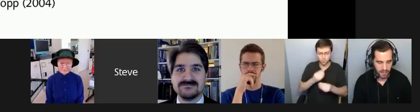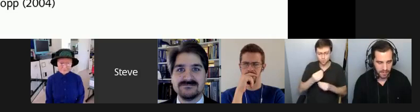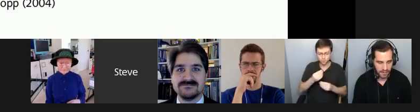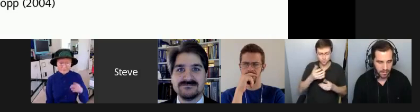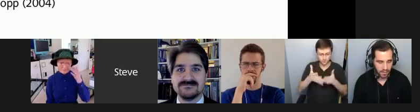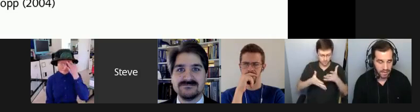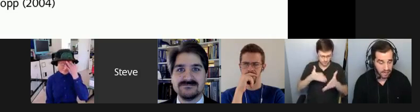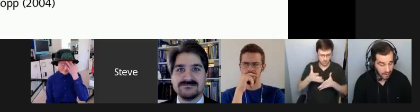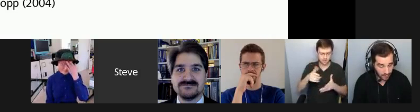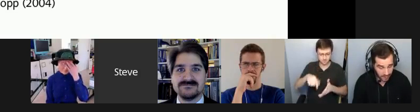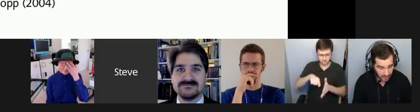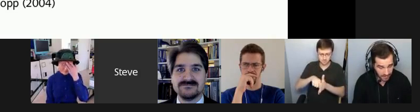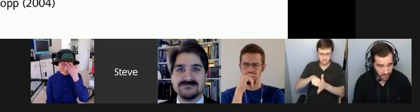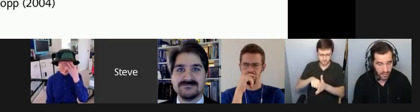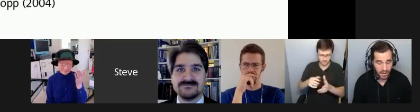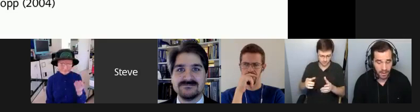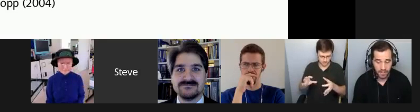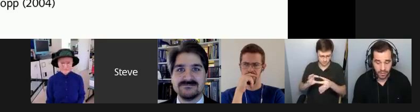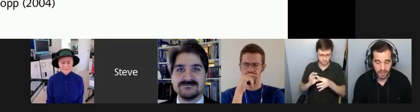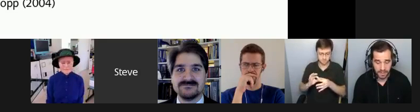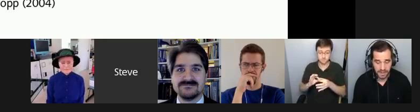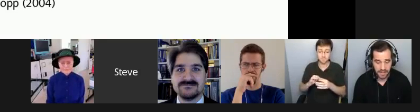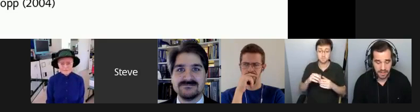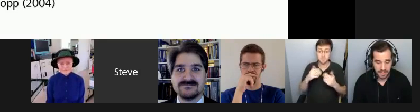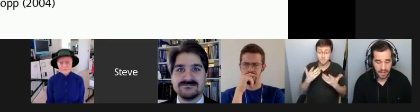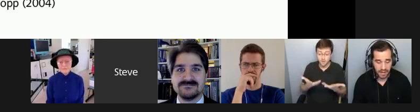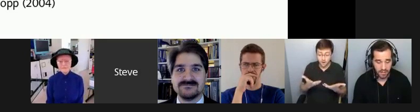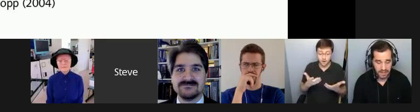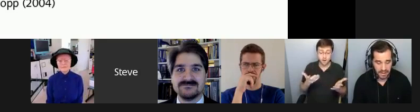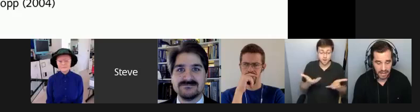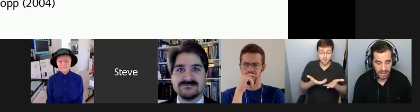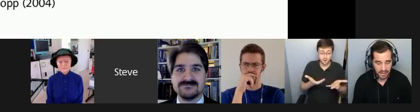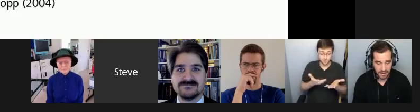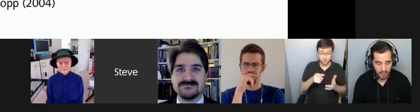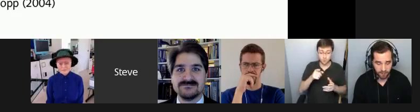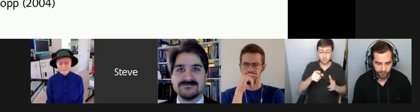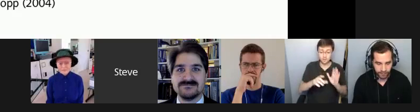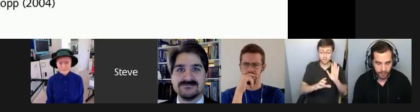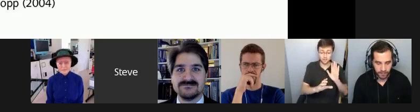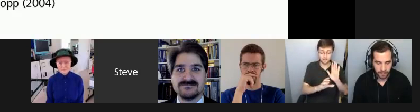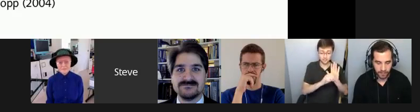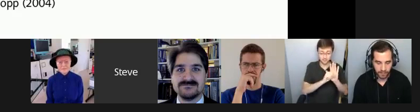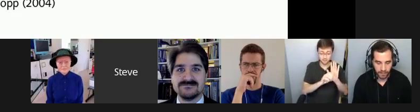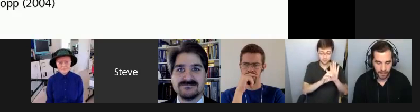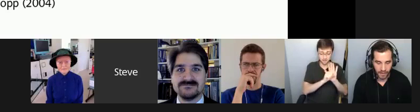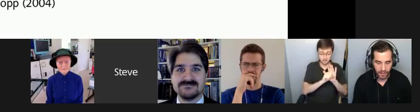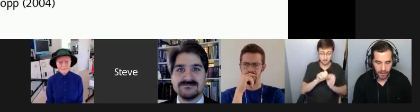Esses são os principais autores aqui no Brasil sobre as pesquisas em língua de sinais.